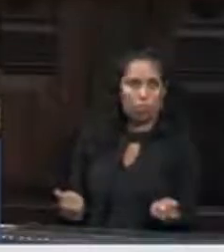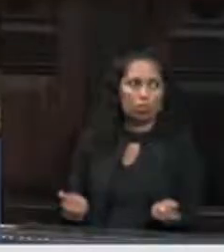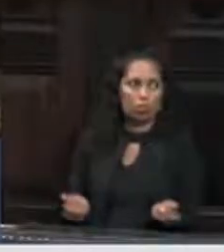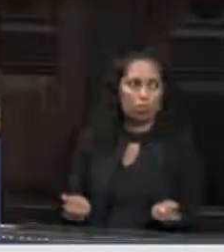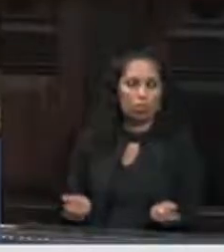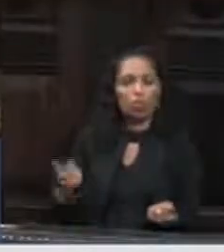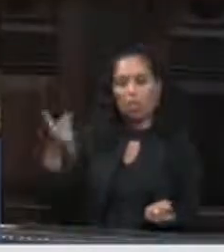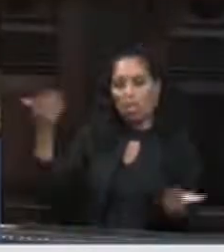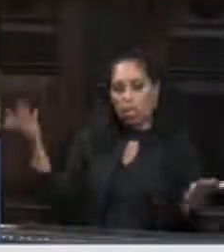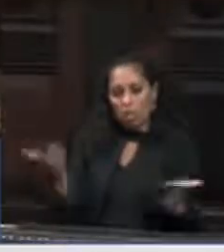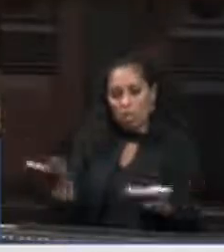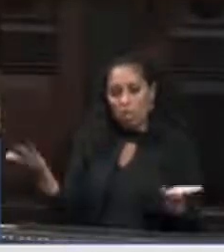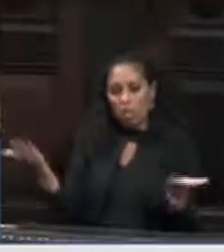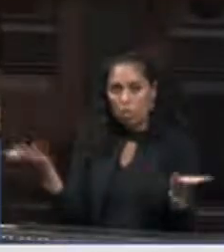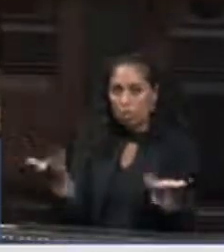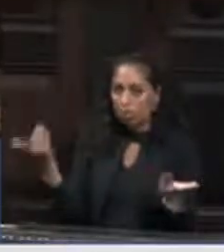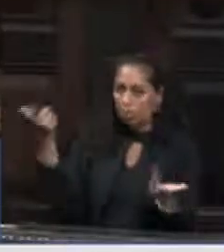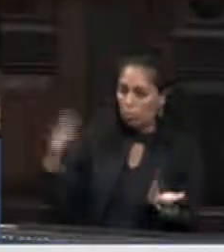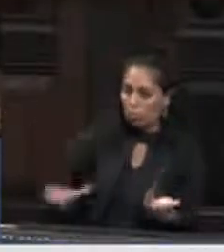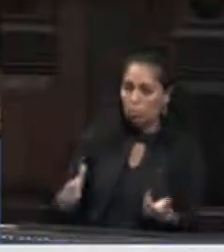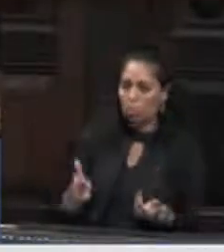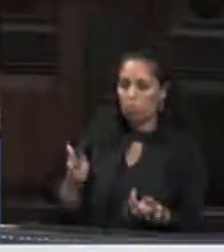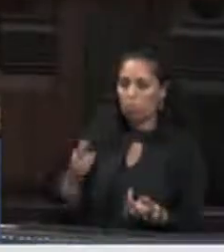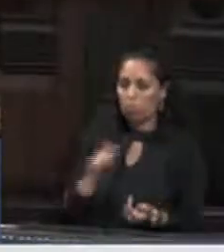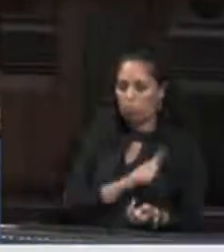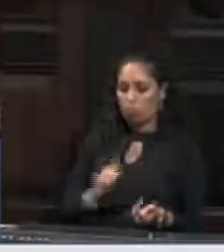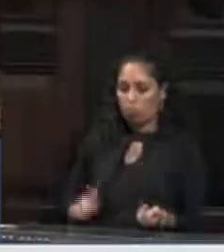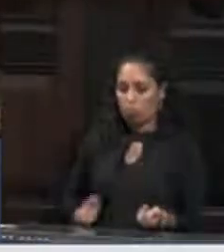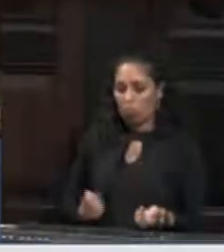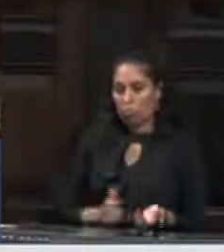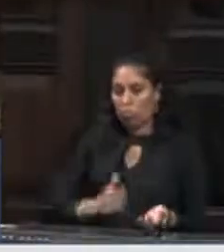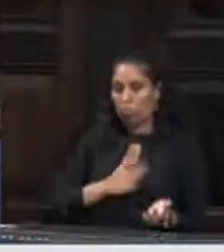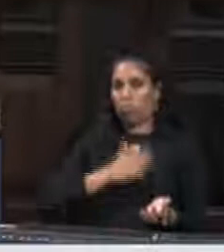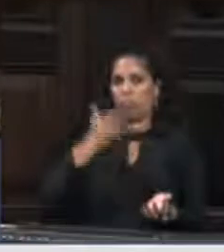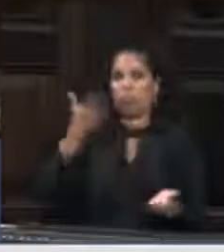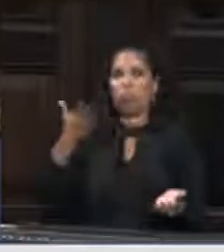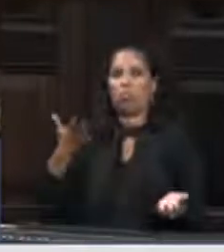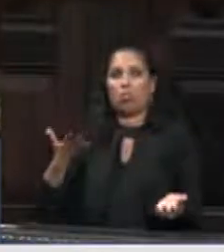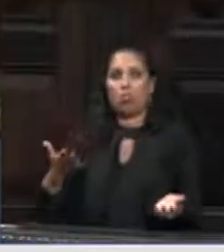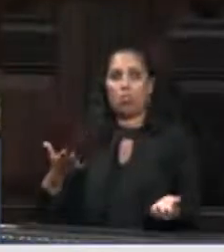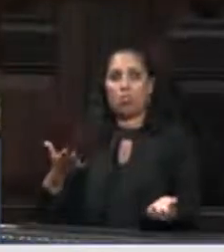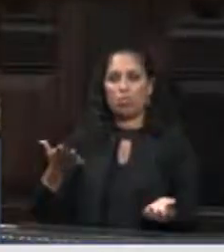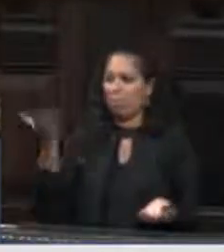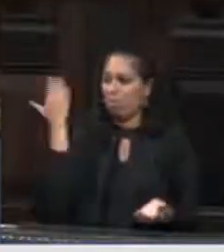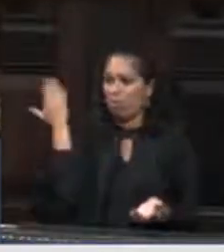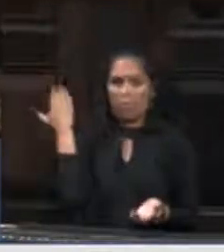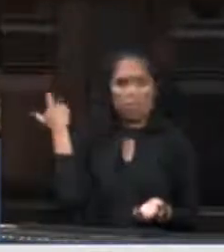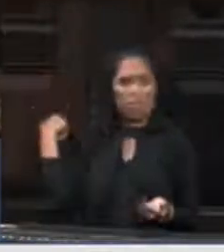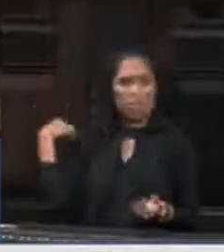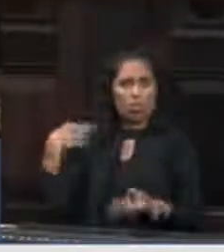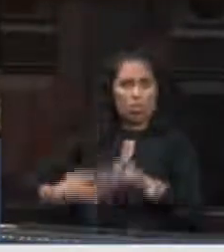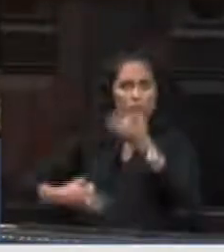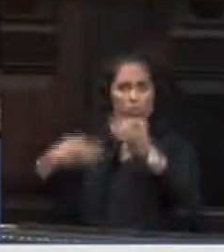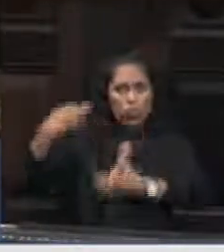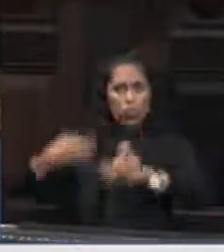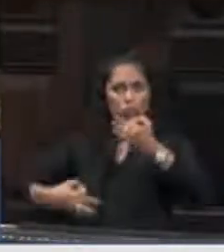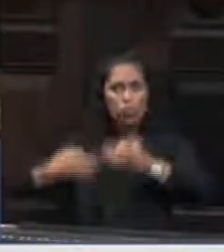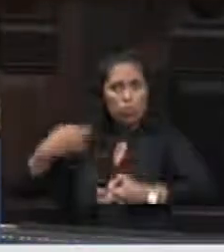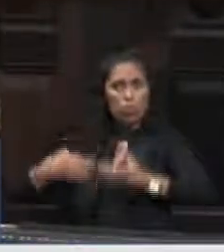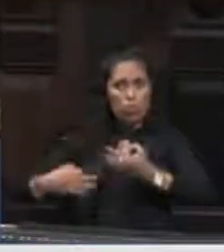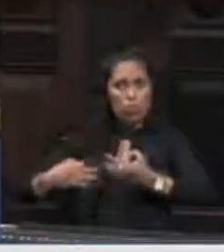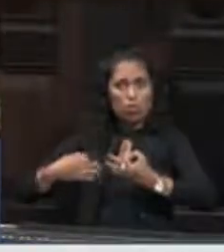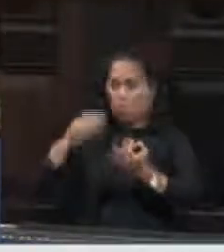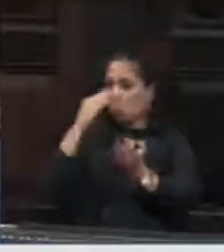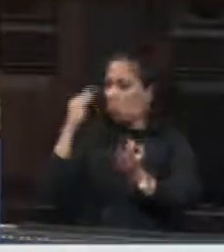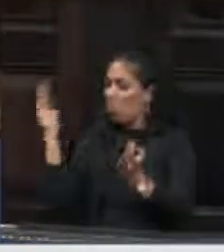caso, novamente, o governador, espantosamente, ex-juiz federal, espantosamente, ignora a